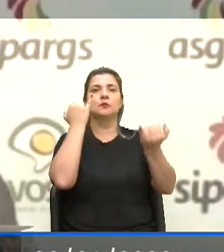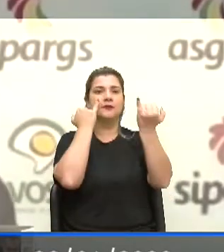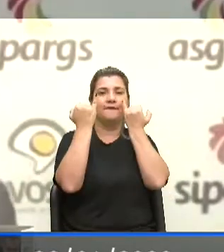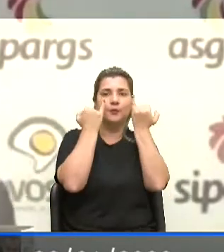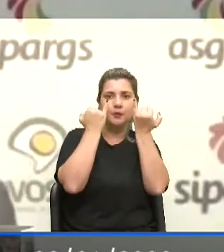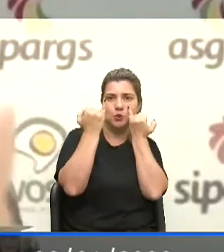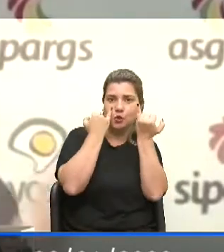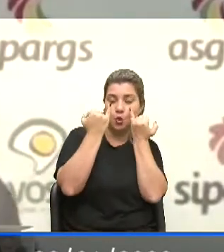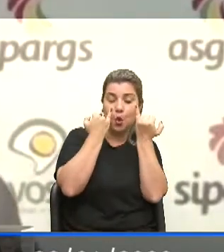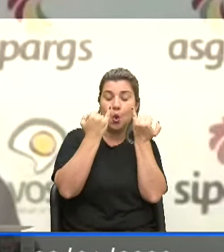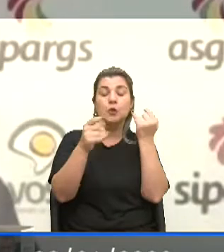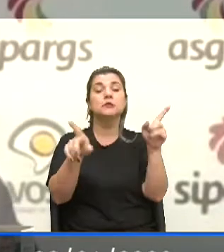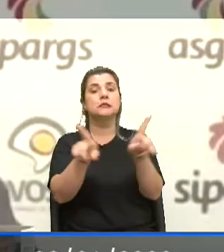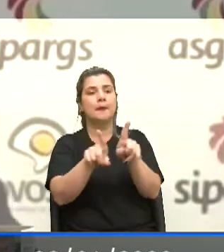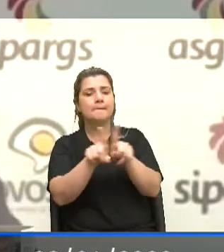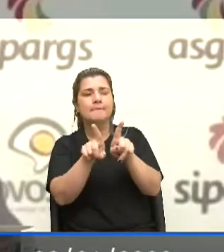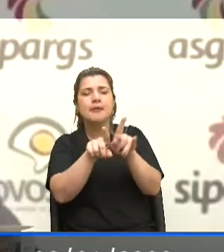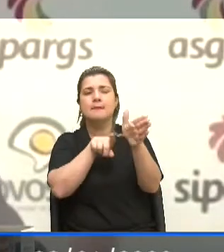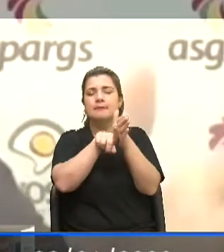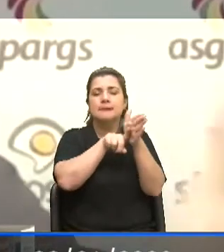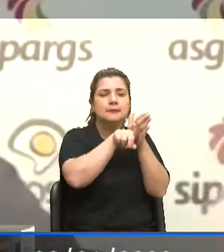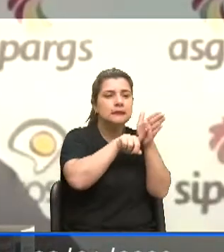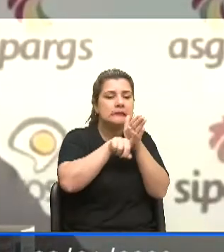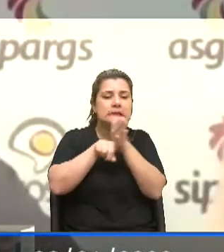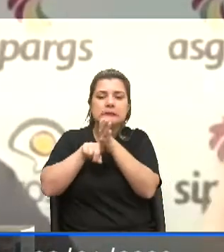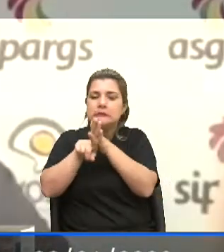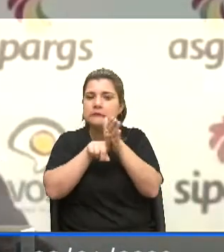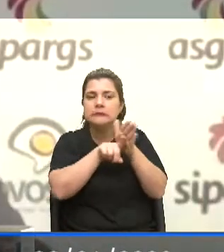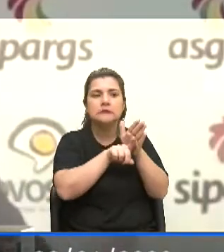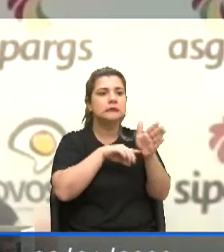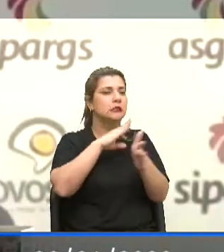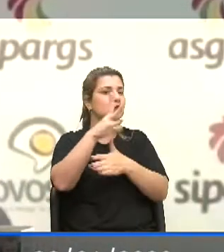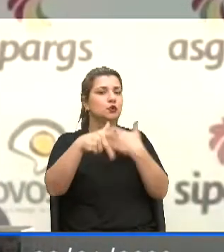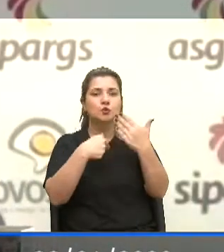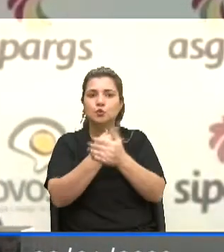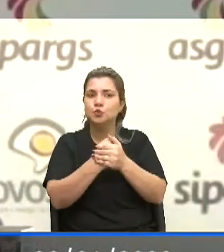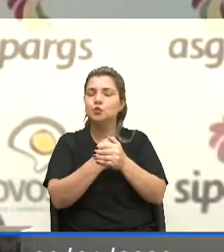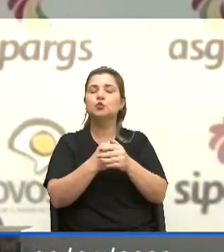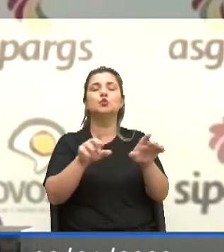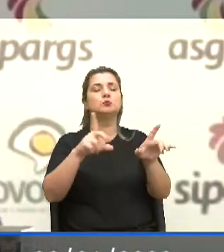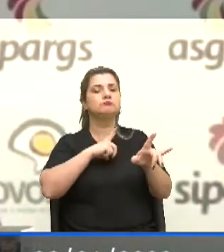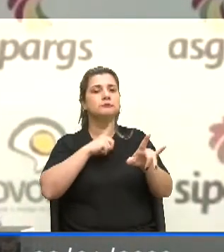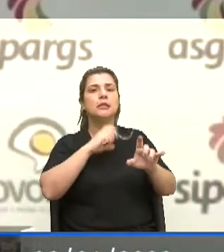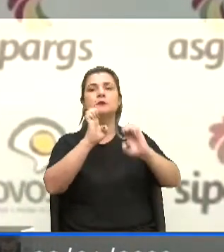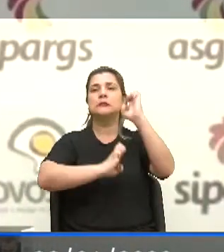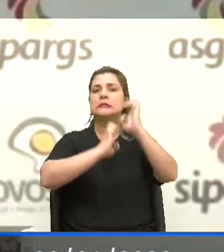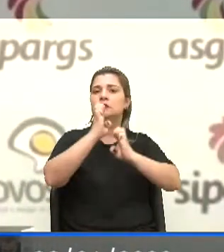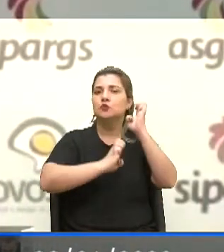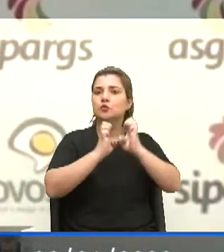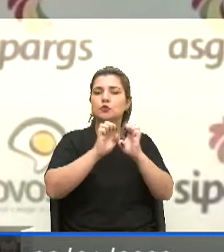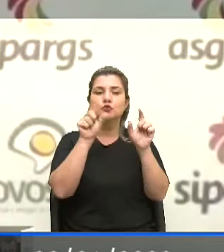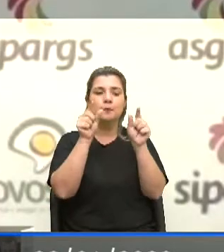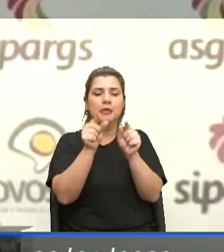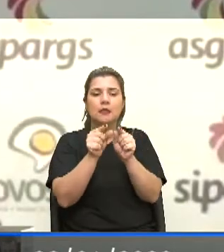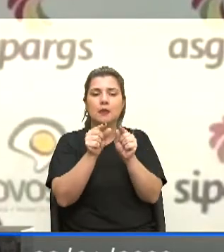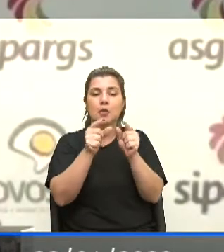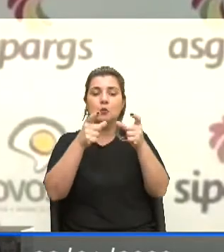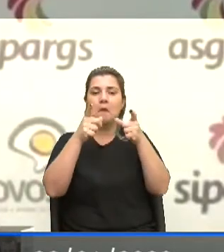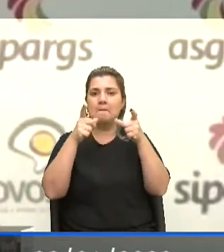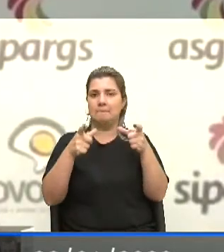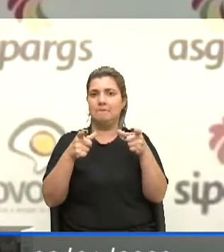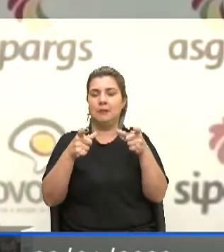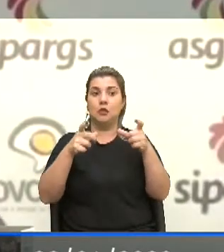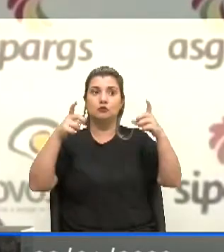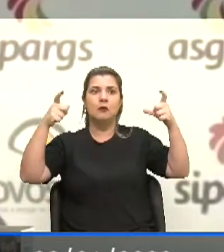estamos analisando ponto a ponto, né, temos indústrias de pequeno, médio e grande porte e todas comprometidas, né,